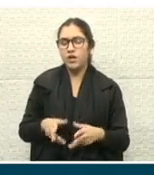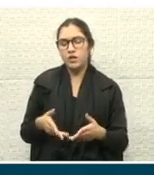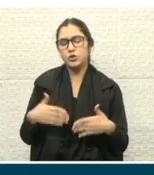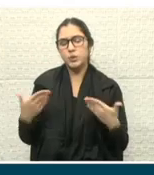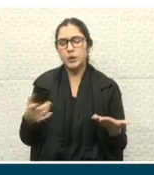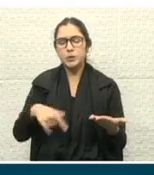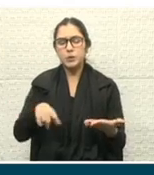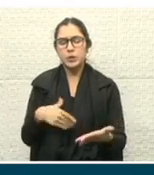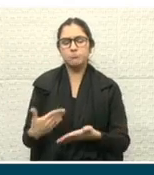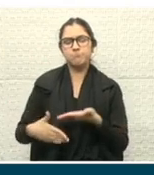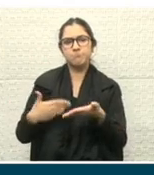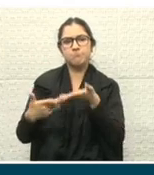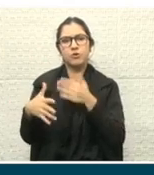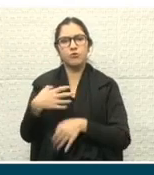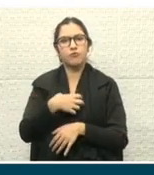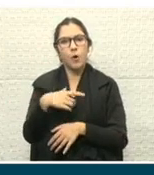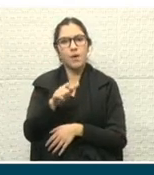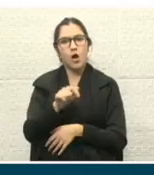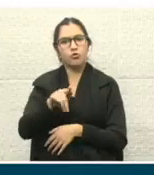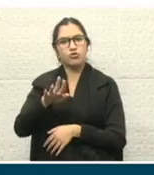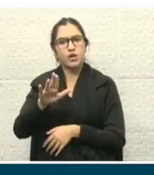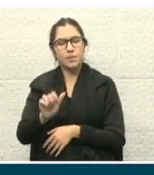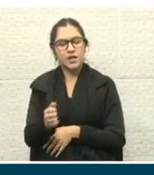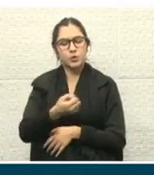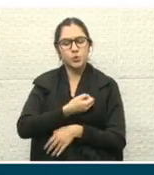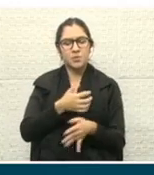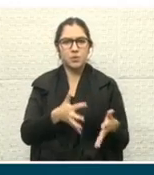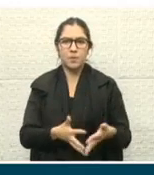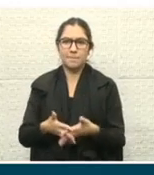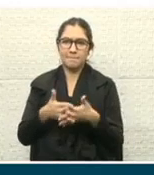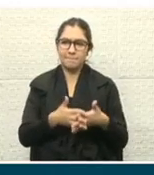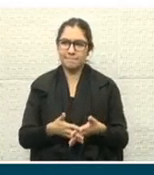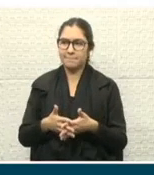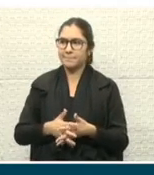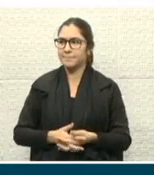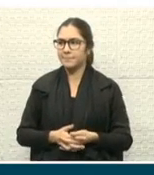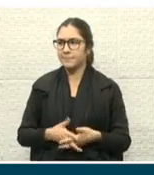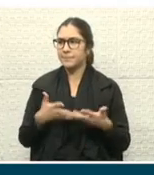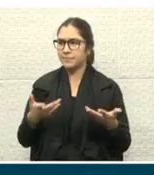quando nós construímos a forma algébrica do número complexo.